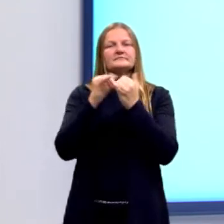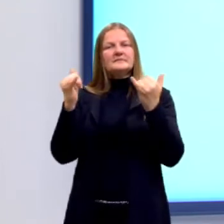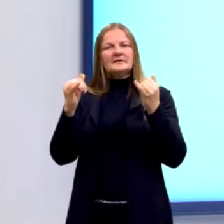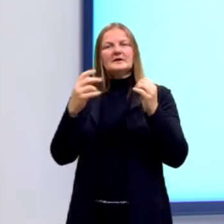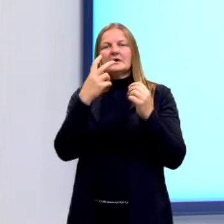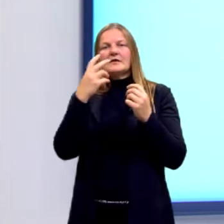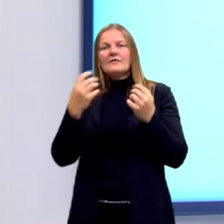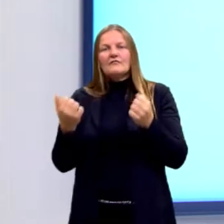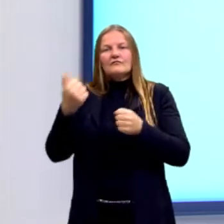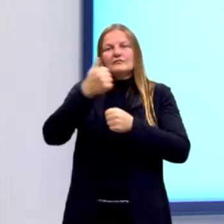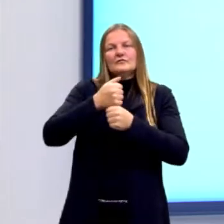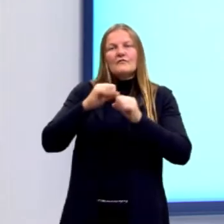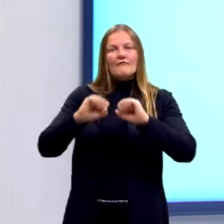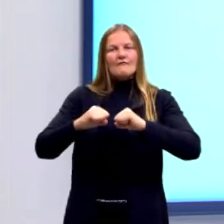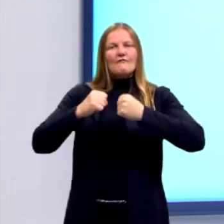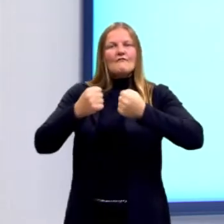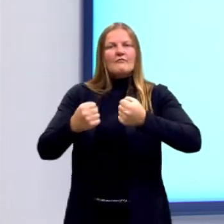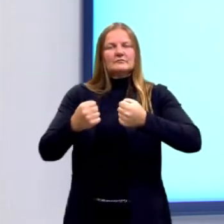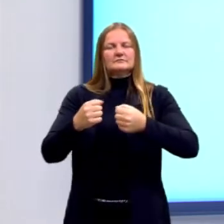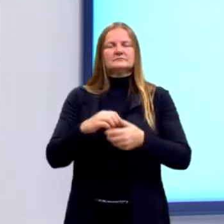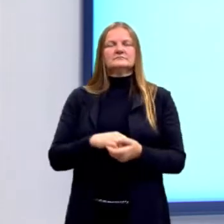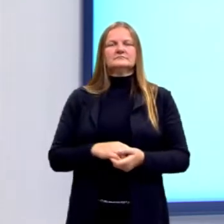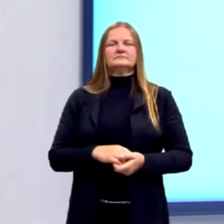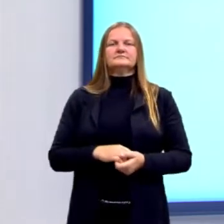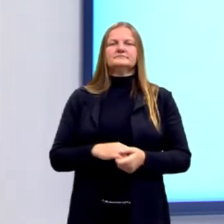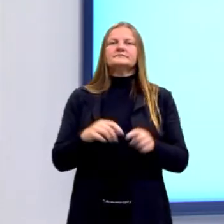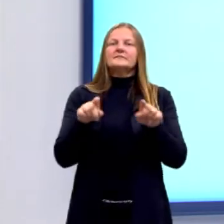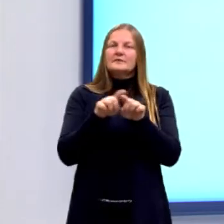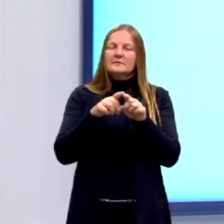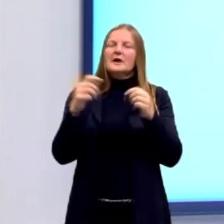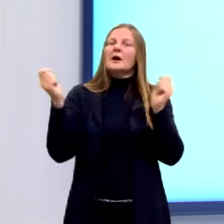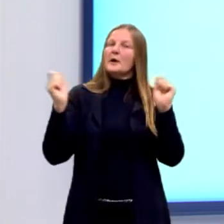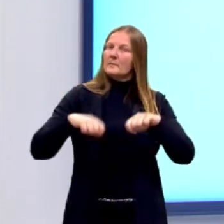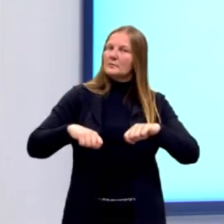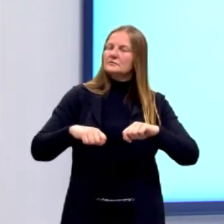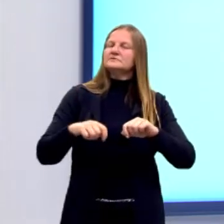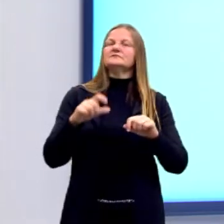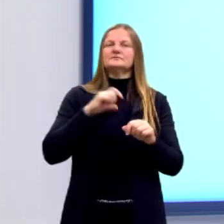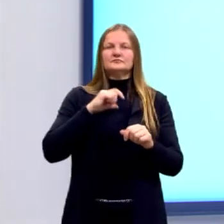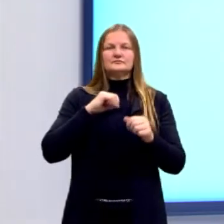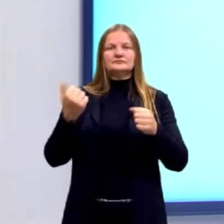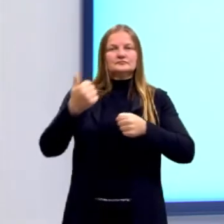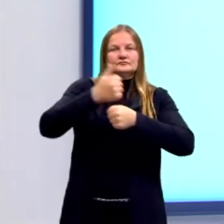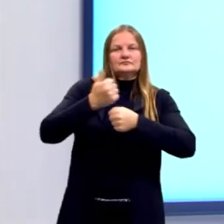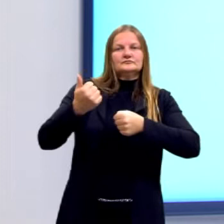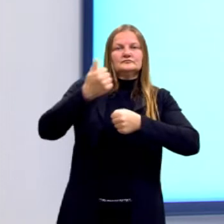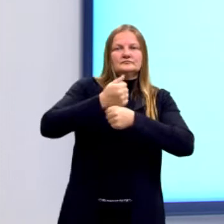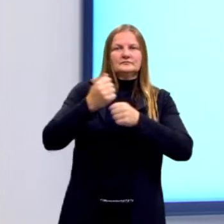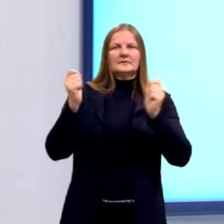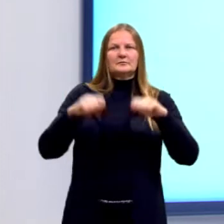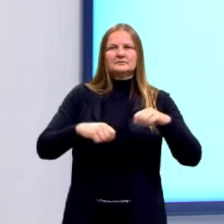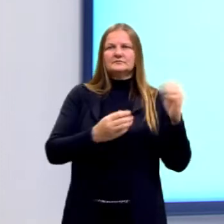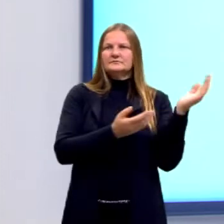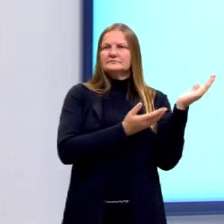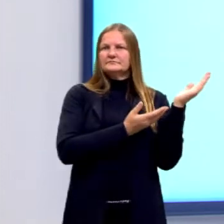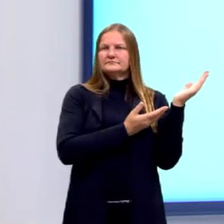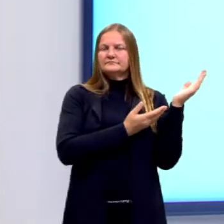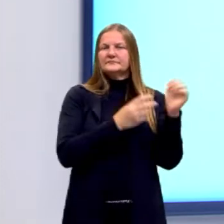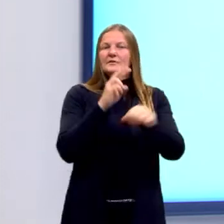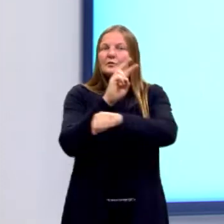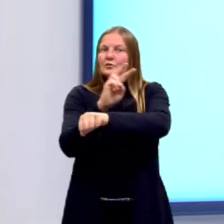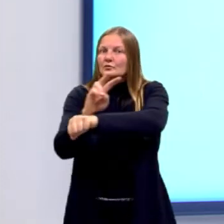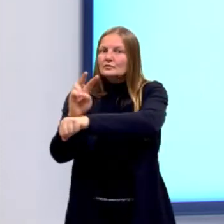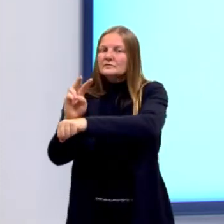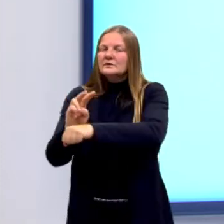então aqui é só uma variação não é para você saber que é possível fazer essa substituição aqui né só tem que tomar cuidado